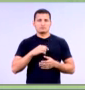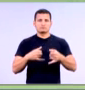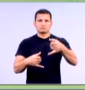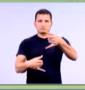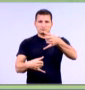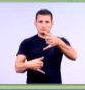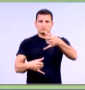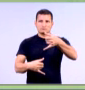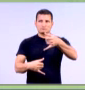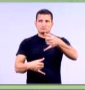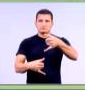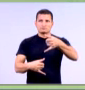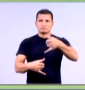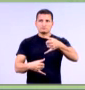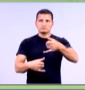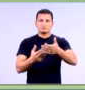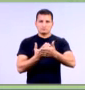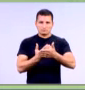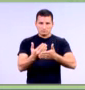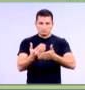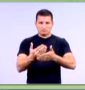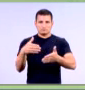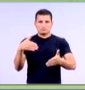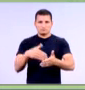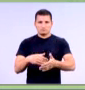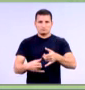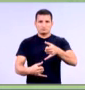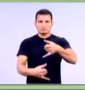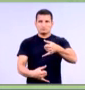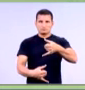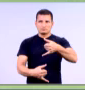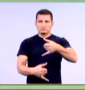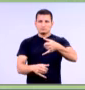fim. E aqui, gente, eu vou definir